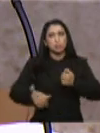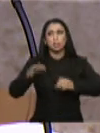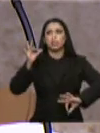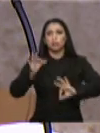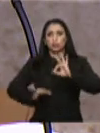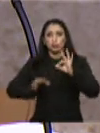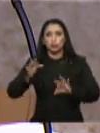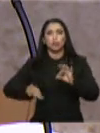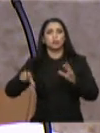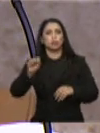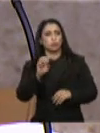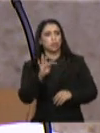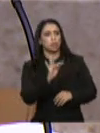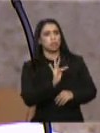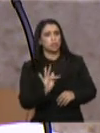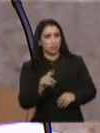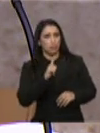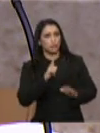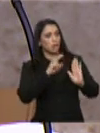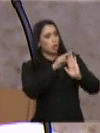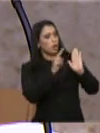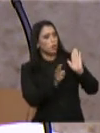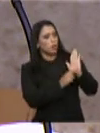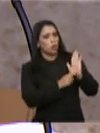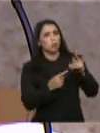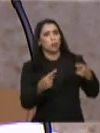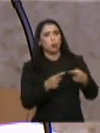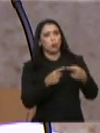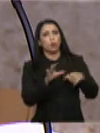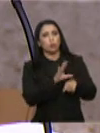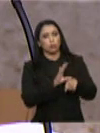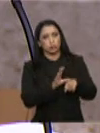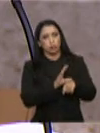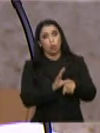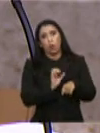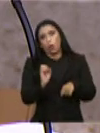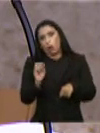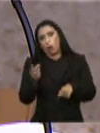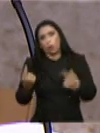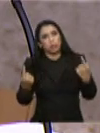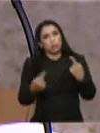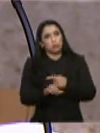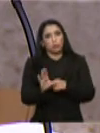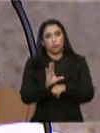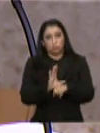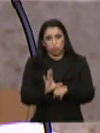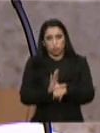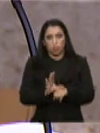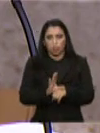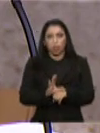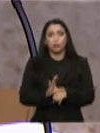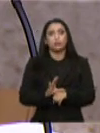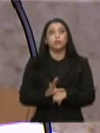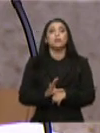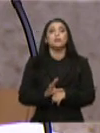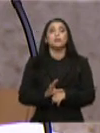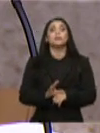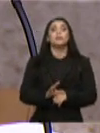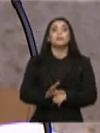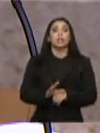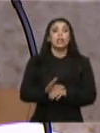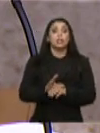Federal, que declara a norma constitucional ou inconstitucional, tenha sido realizado em